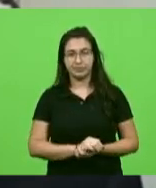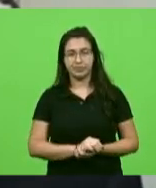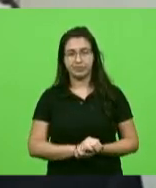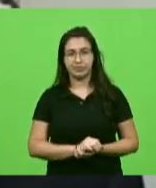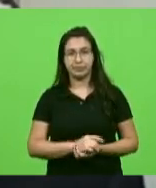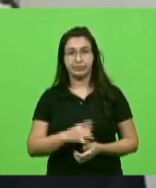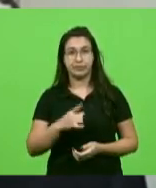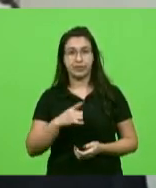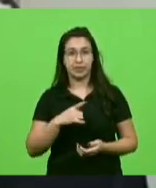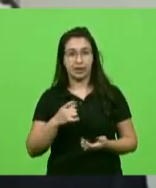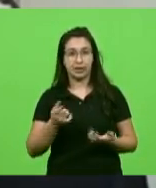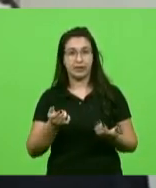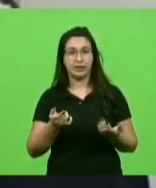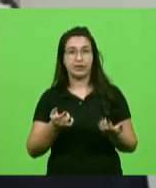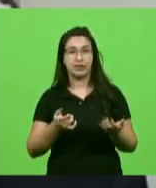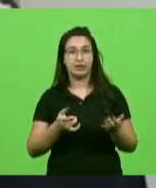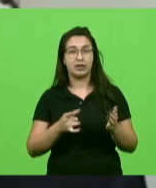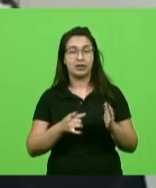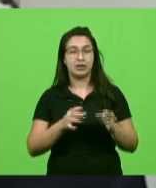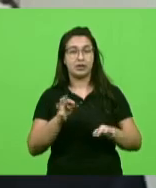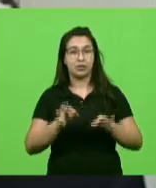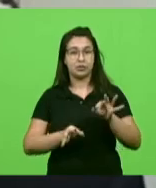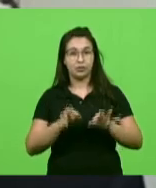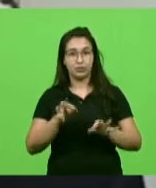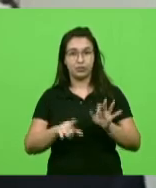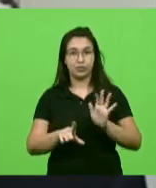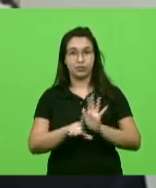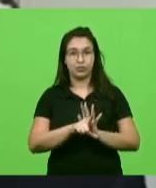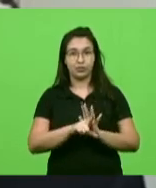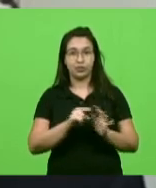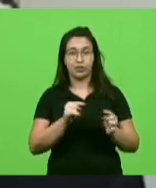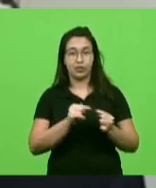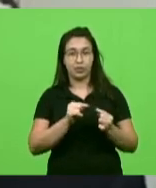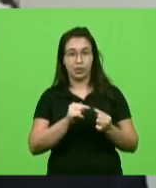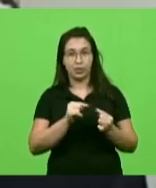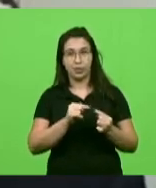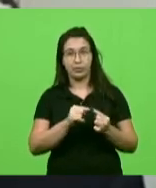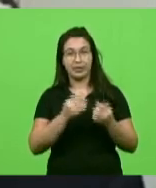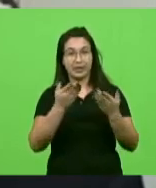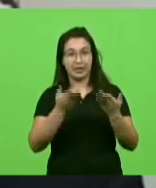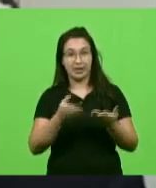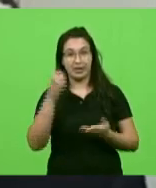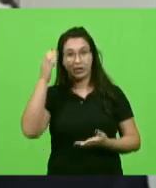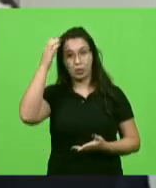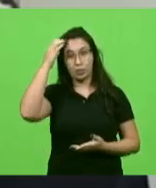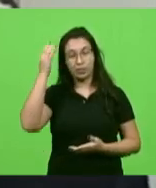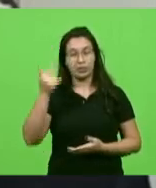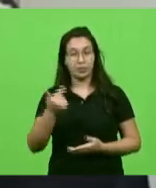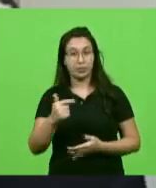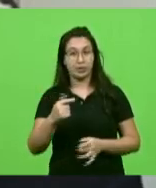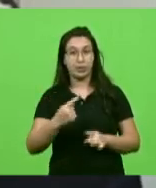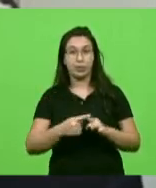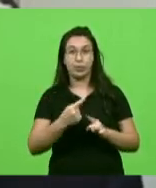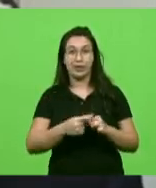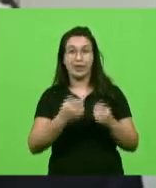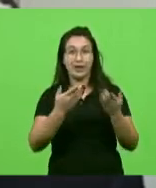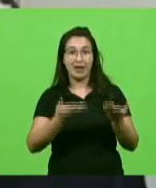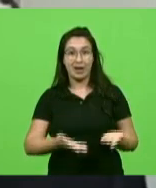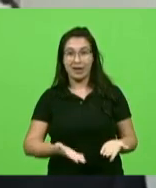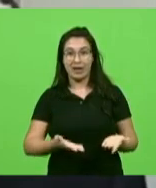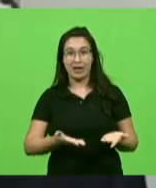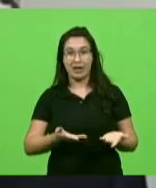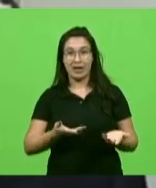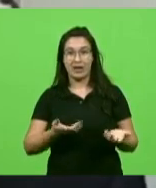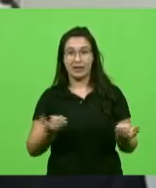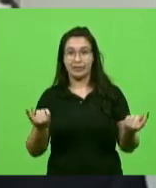porque tem Amparo no ordenamento jurídico e o a gente não é culpável visto que dele não se exige a conduta